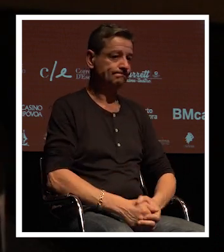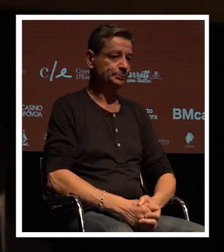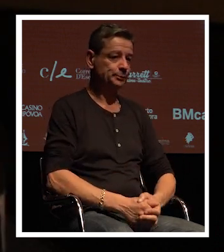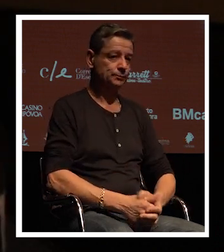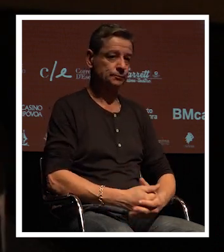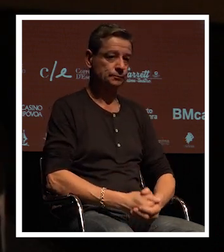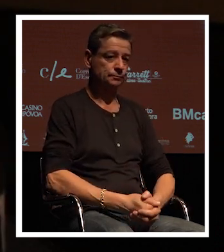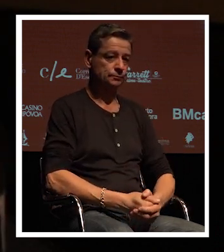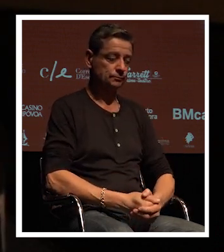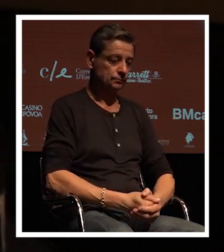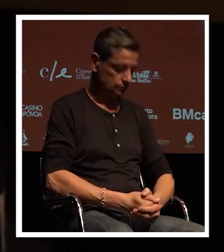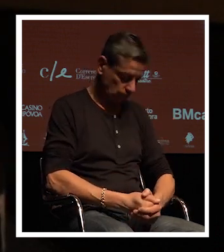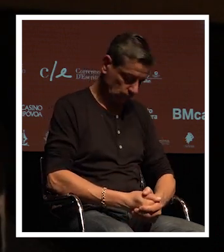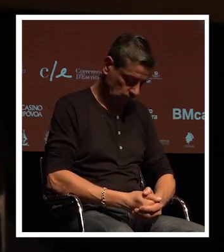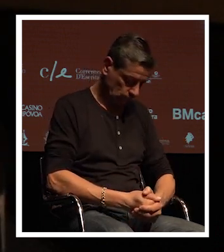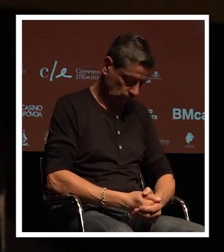vida